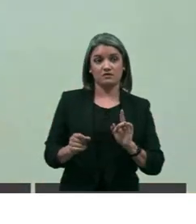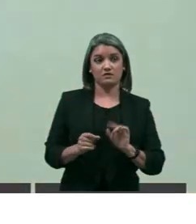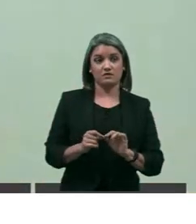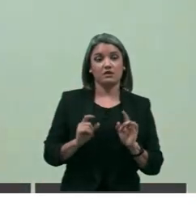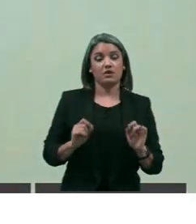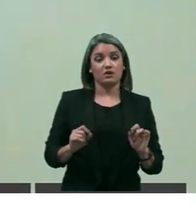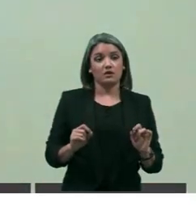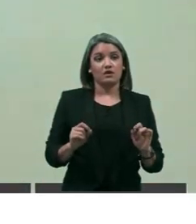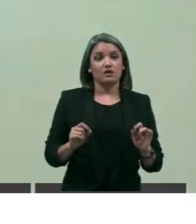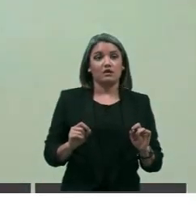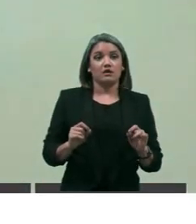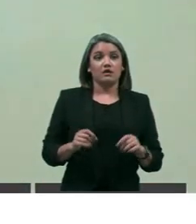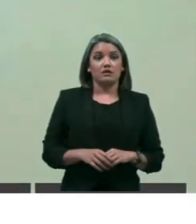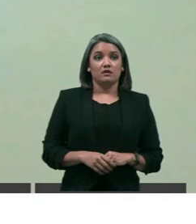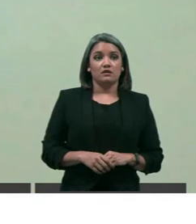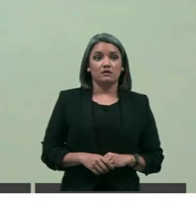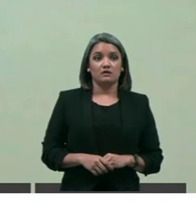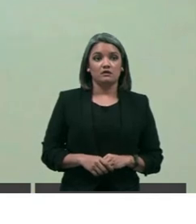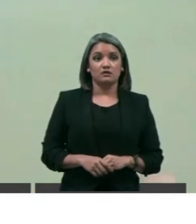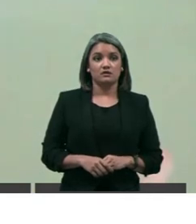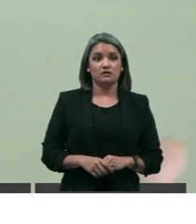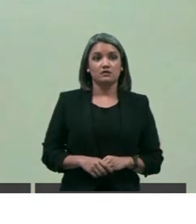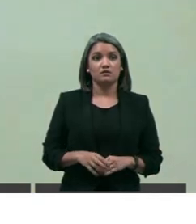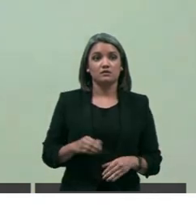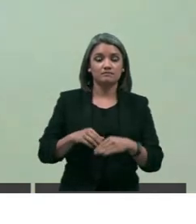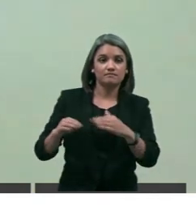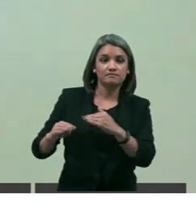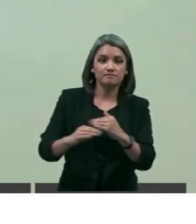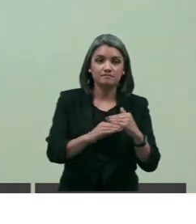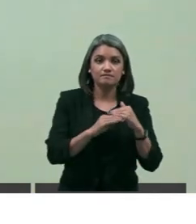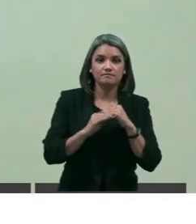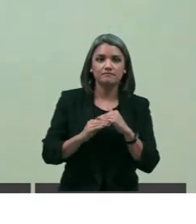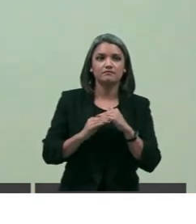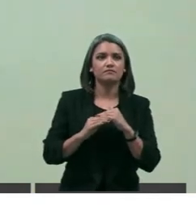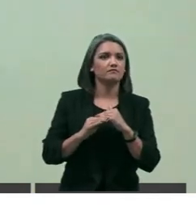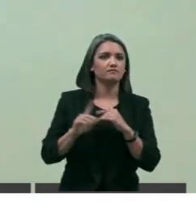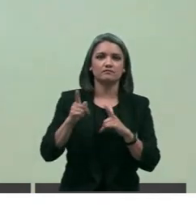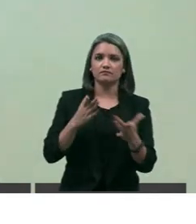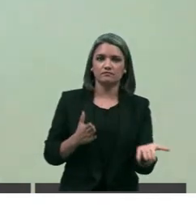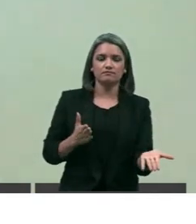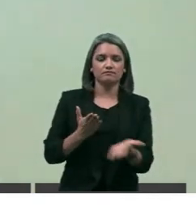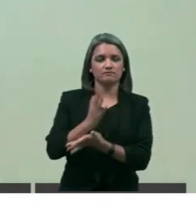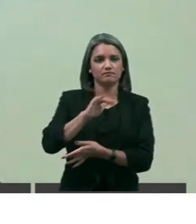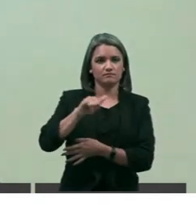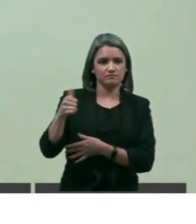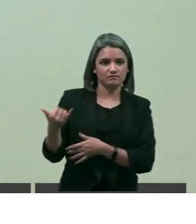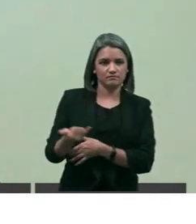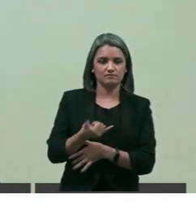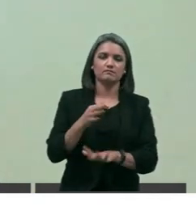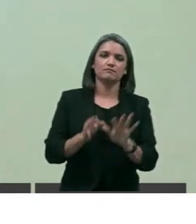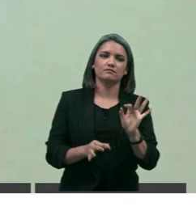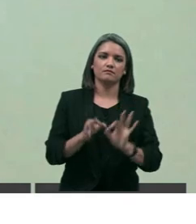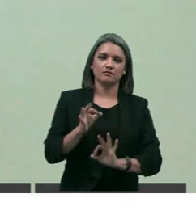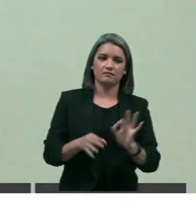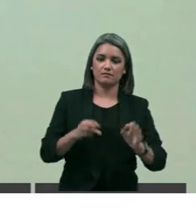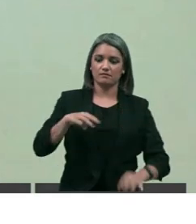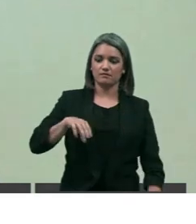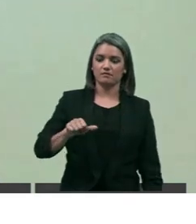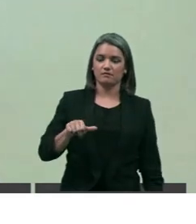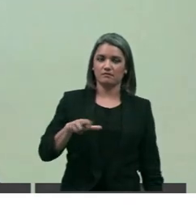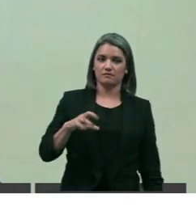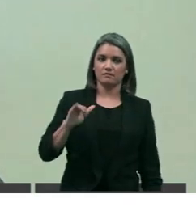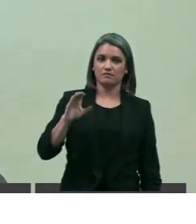por unanimidade, indeferiu o reaproveitamento do juiz Marcelo Roland Neto,